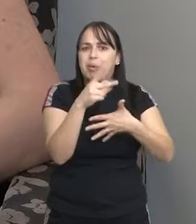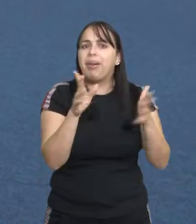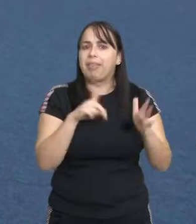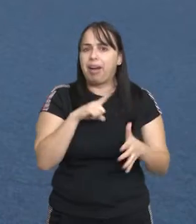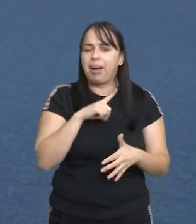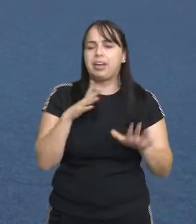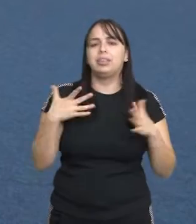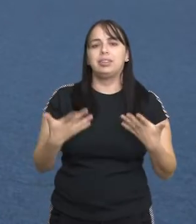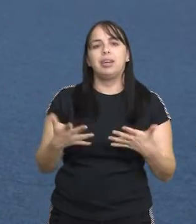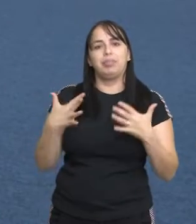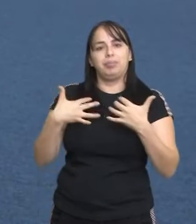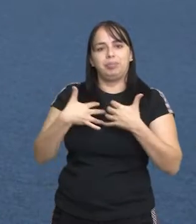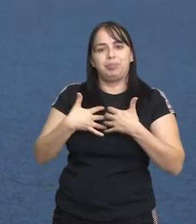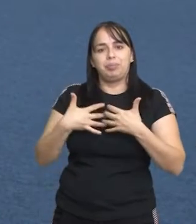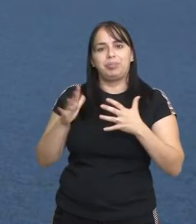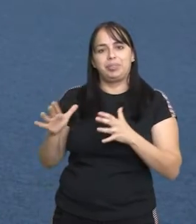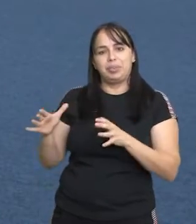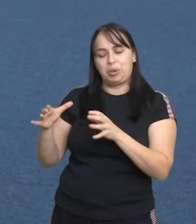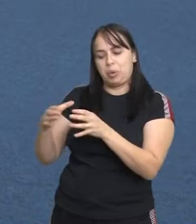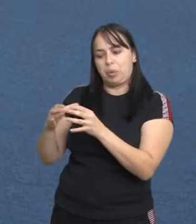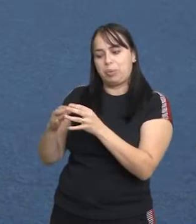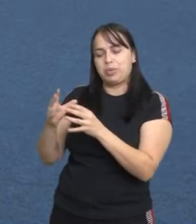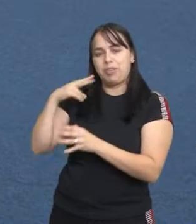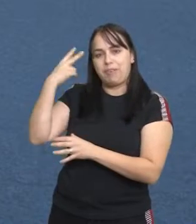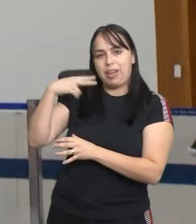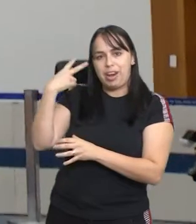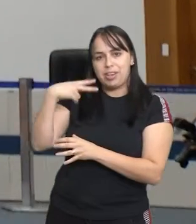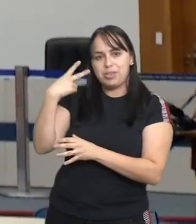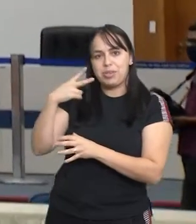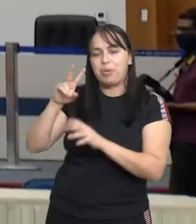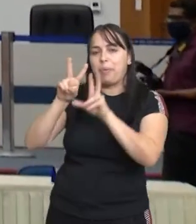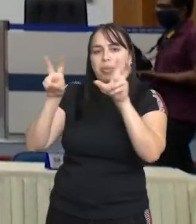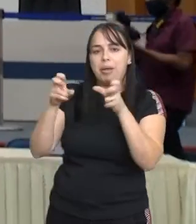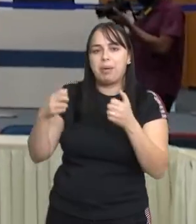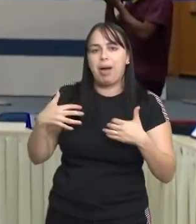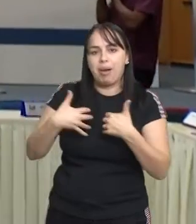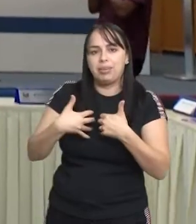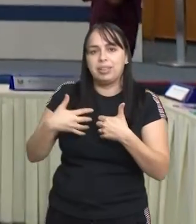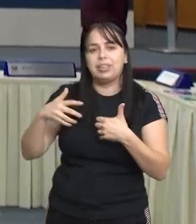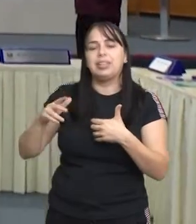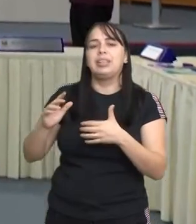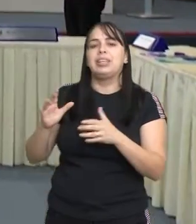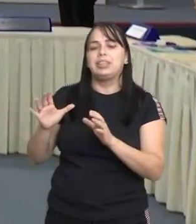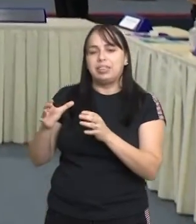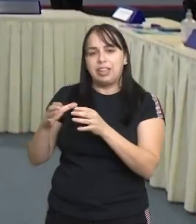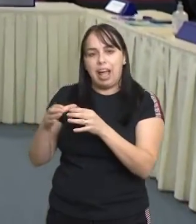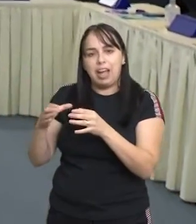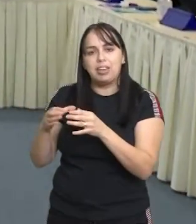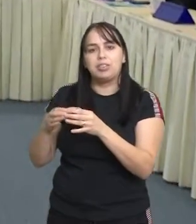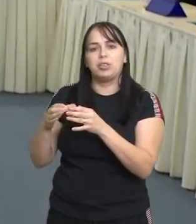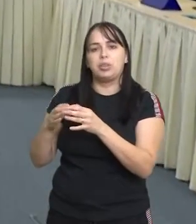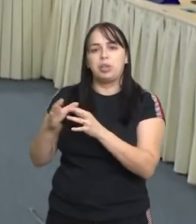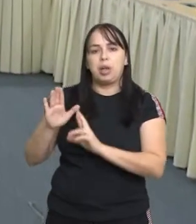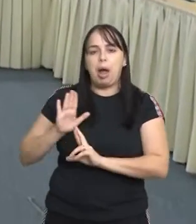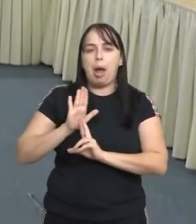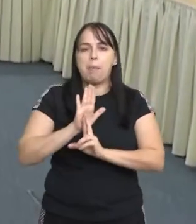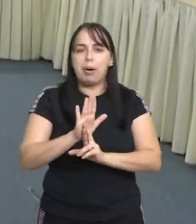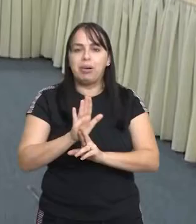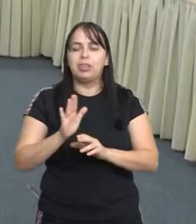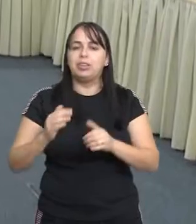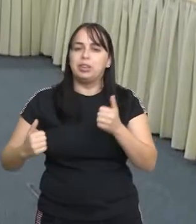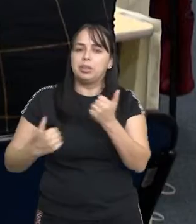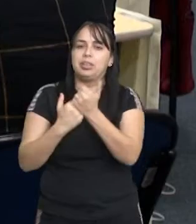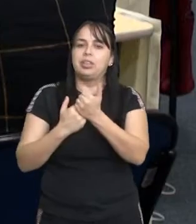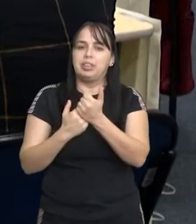prioridade, né? E o autismo é um tema que tem mobilizado os vereadores. Desde 2018, a Câmara mantém uma frente parlamentar voltada